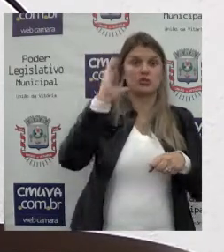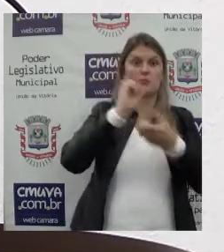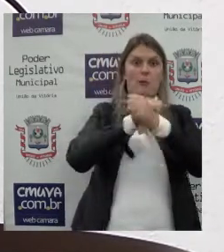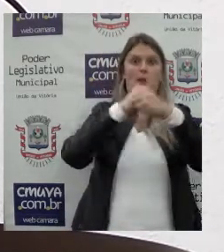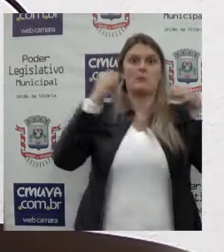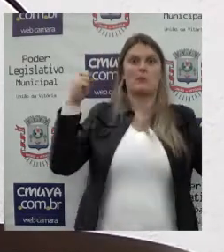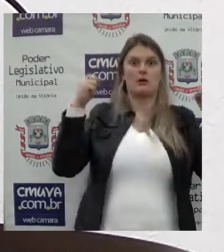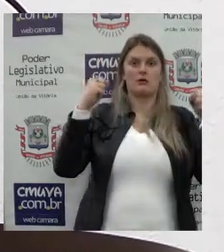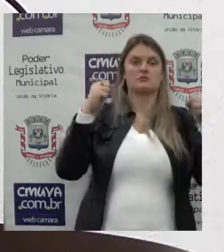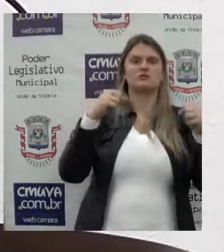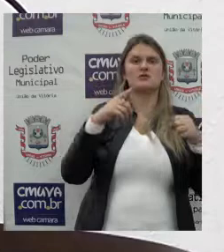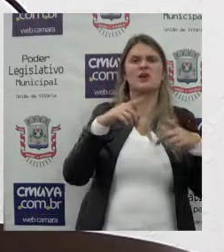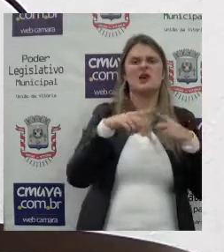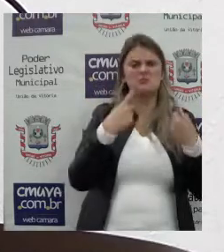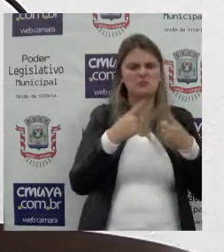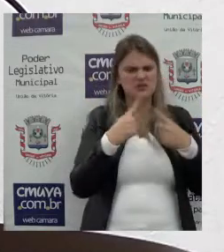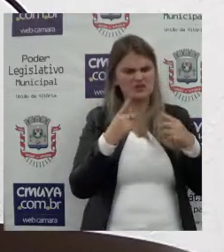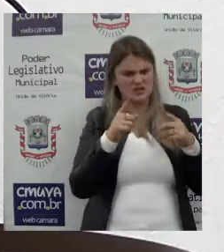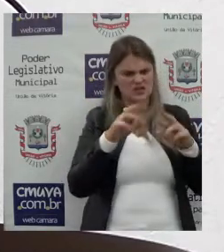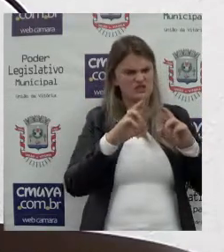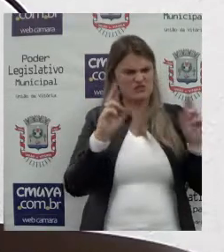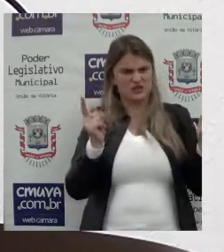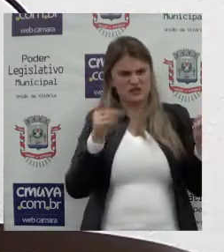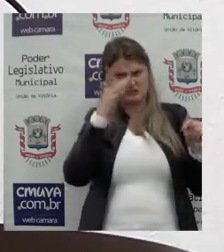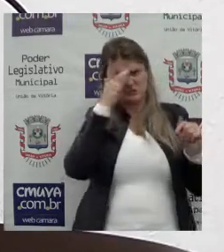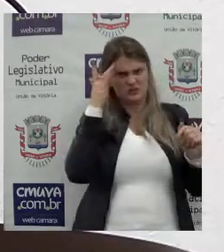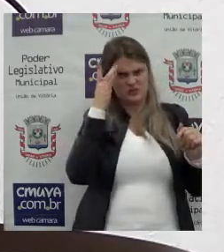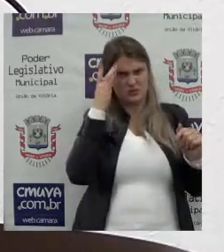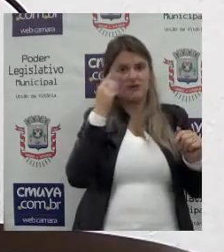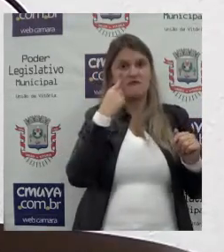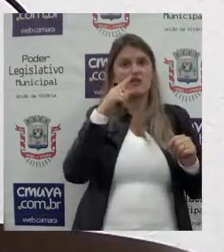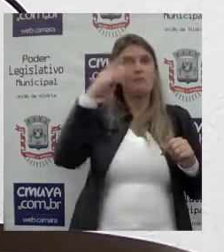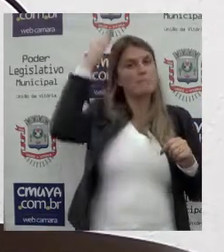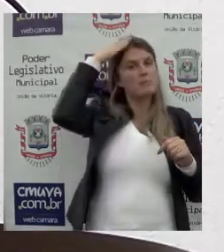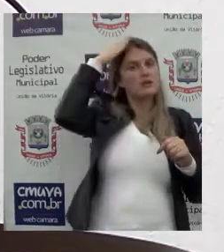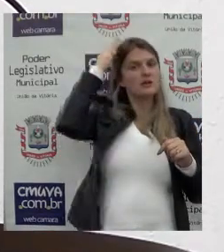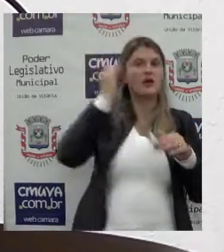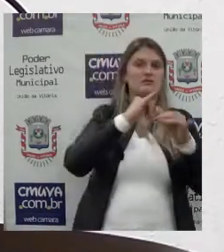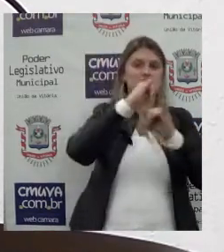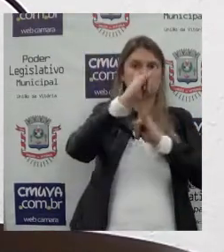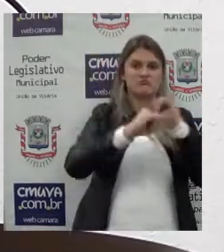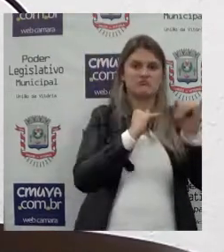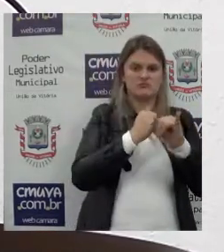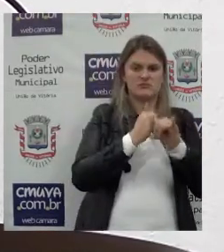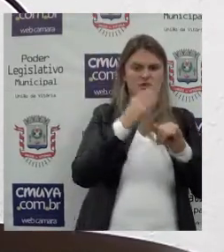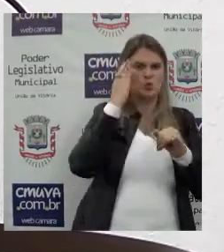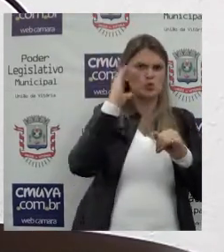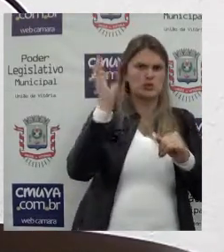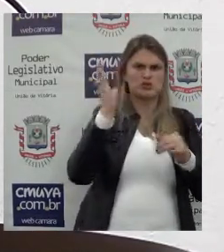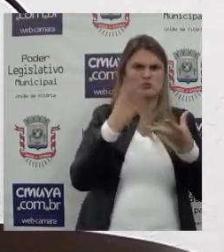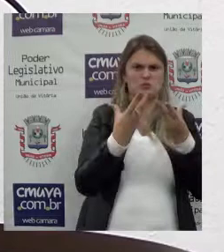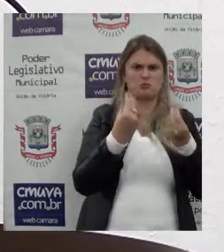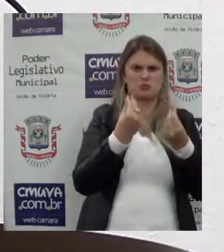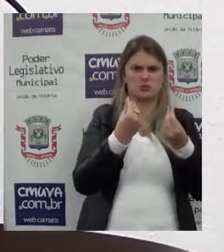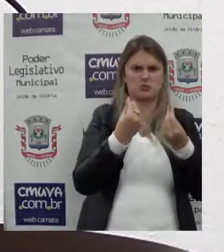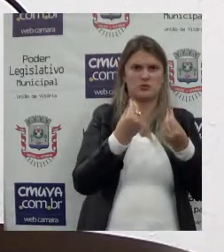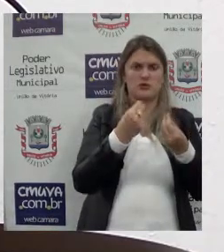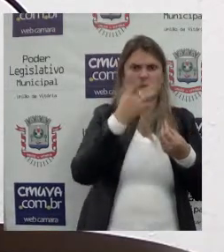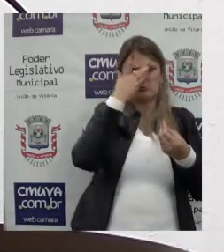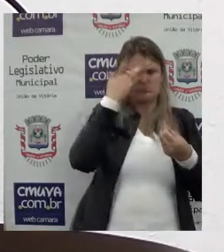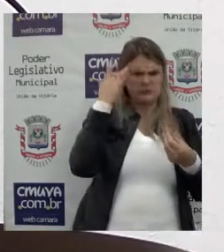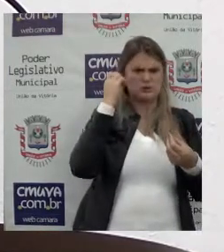diminui, ela sobe, Curitiba diminui, de repente aumenta o homicídio, mas abre a Gazeta do Povo, abre o Paraná Online, quantos homicídios acontecem? Lá, não, mas ela é maior,